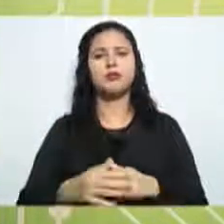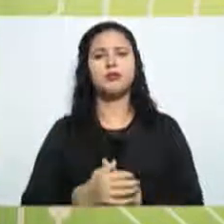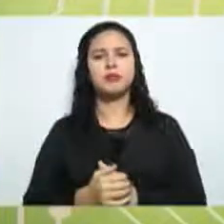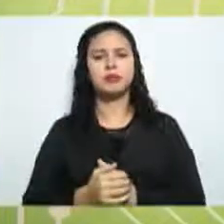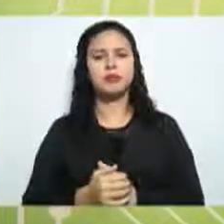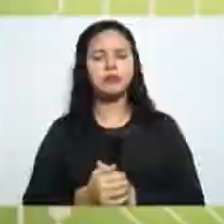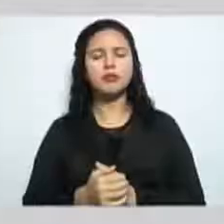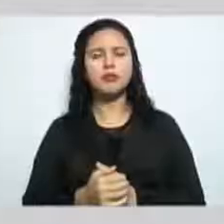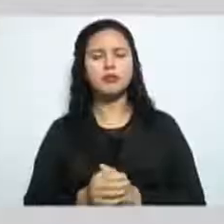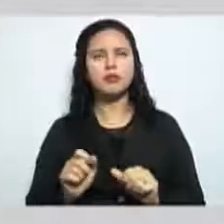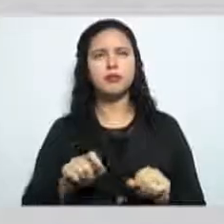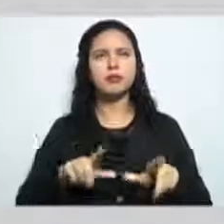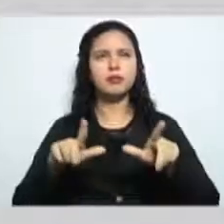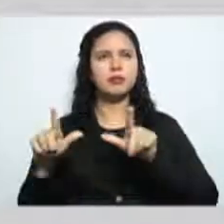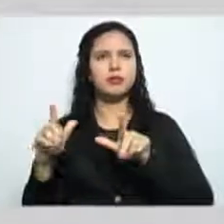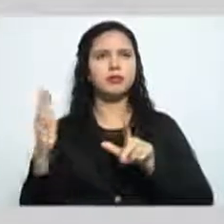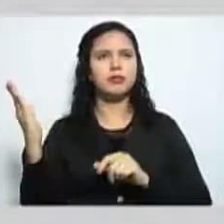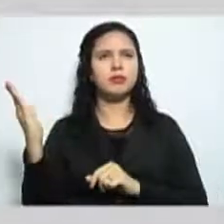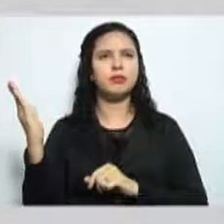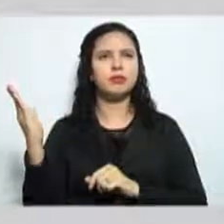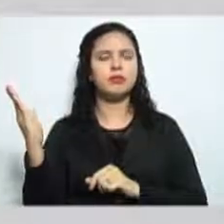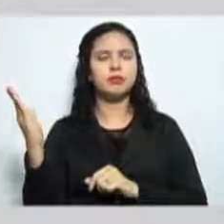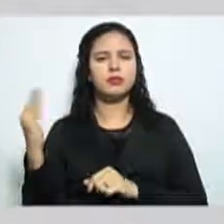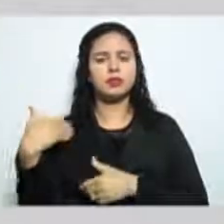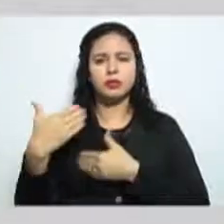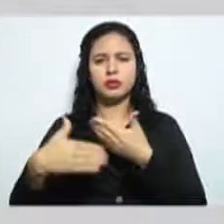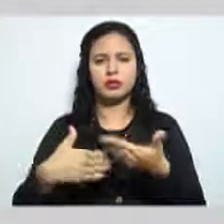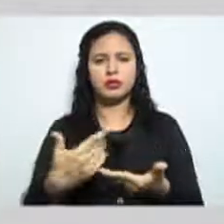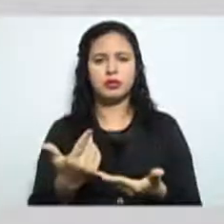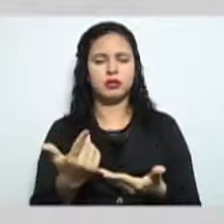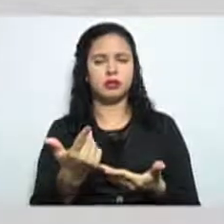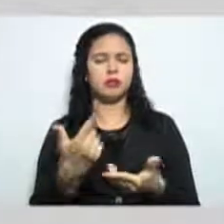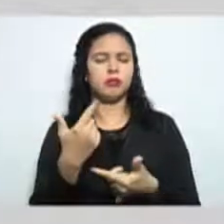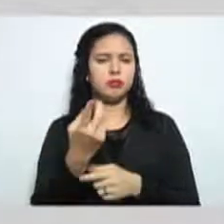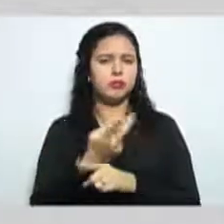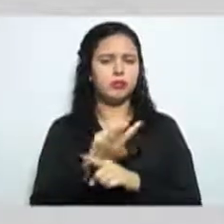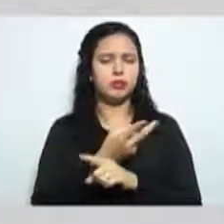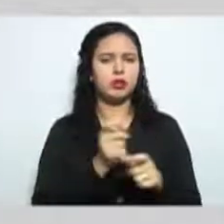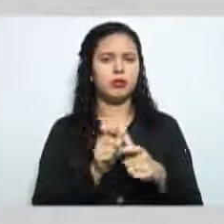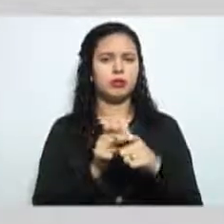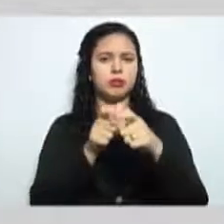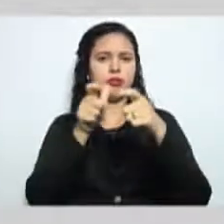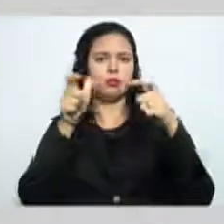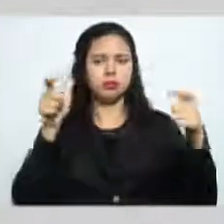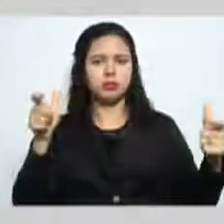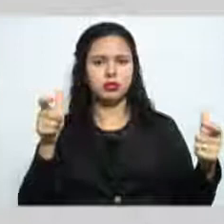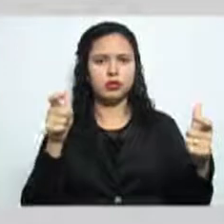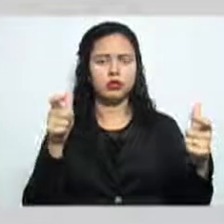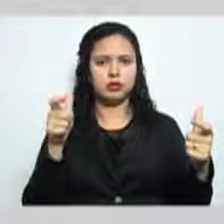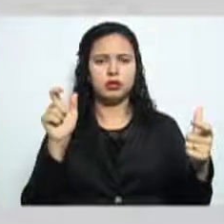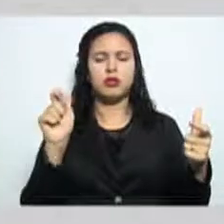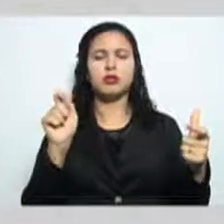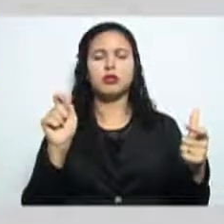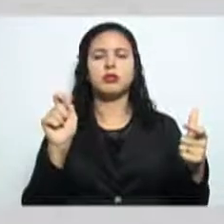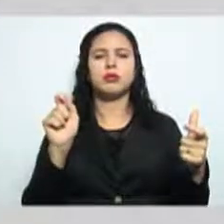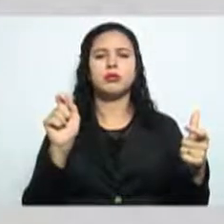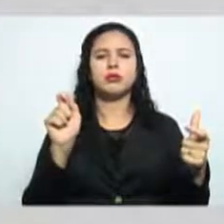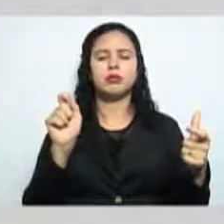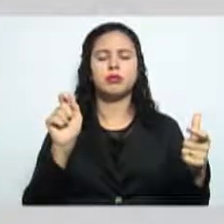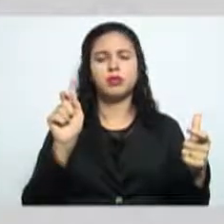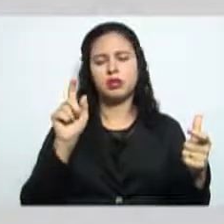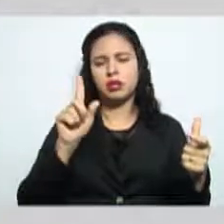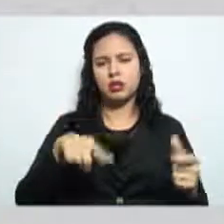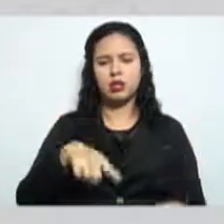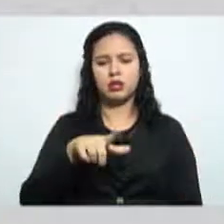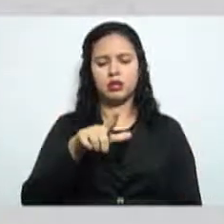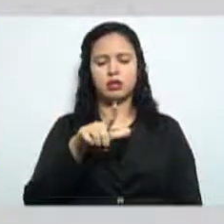conferir no slide que os processos buscam maximizar os lucros. Na economia, a gente é bem obcecado por essa ideia, né, de aumentar ao máximo os